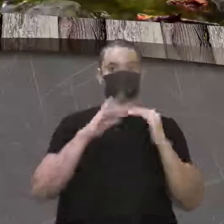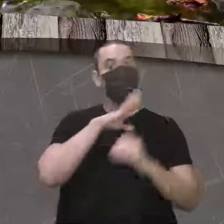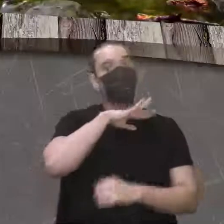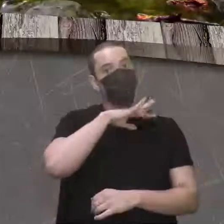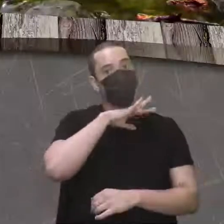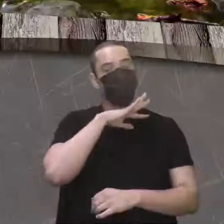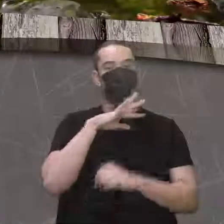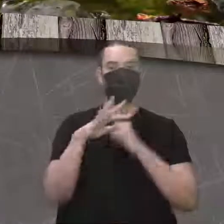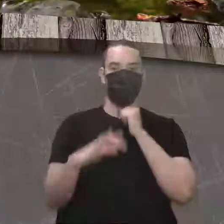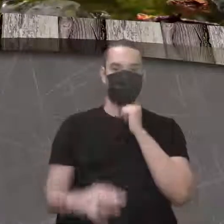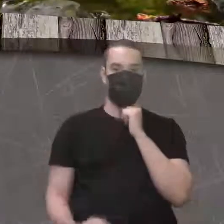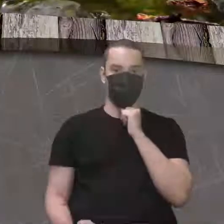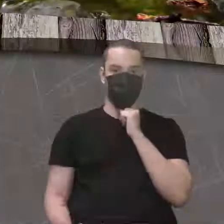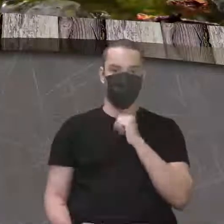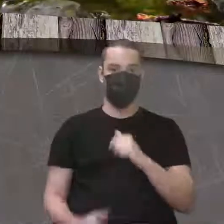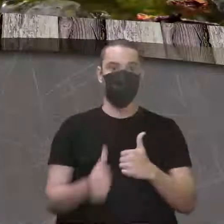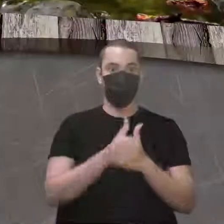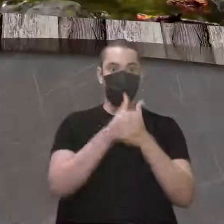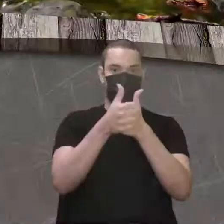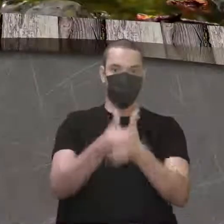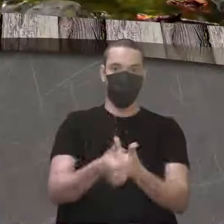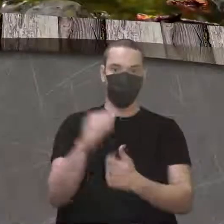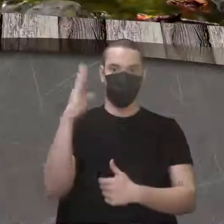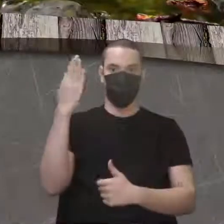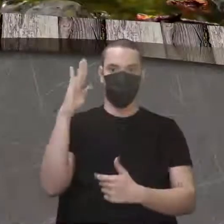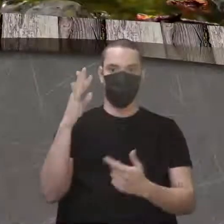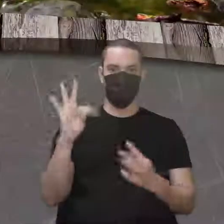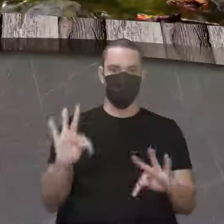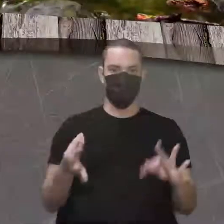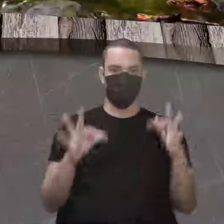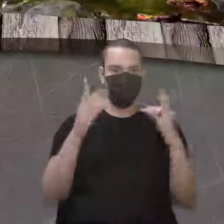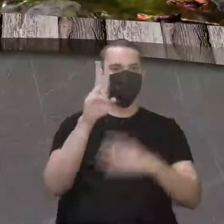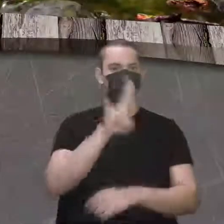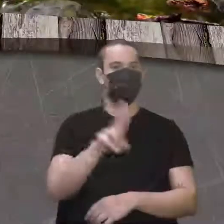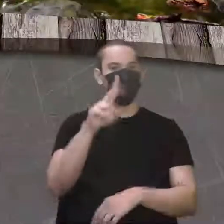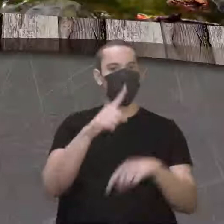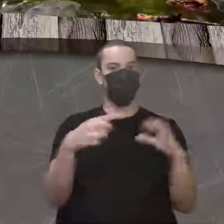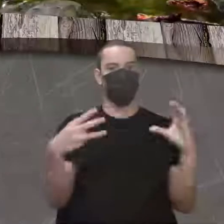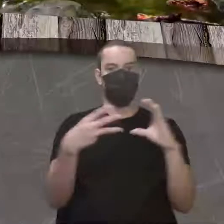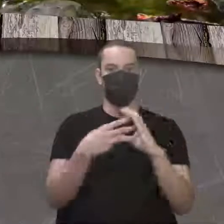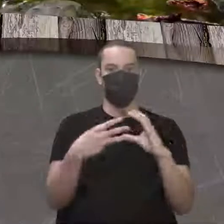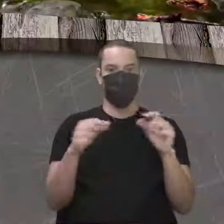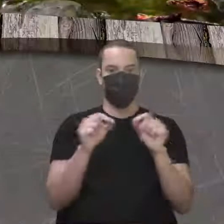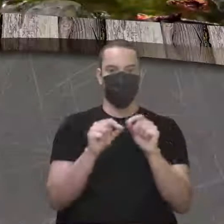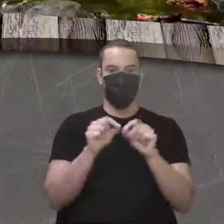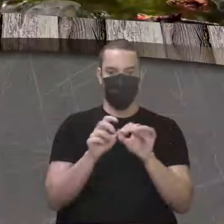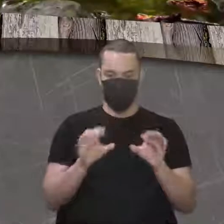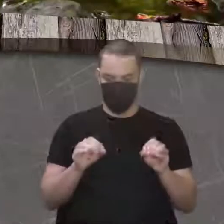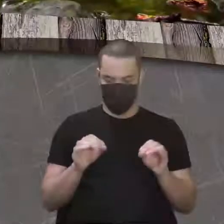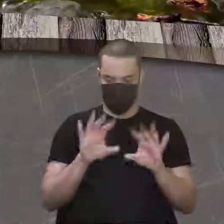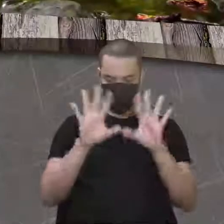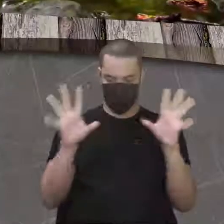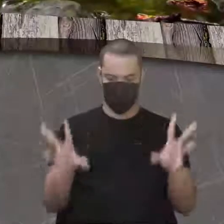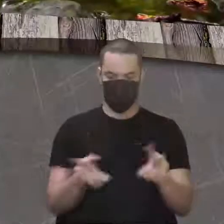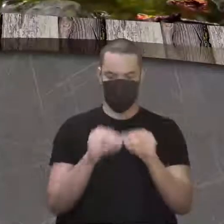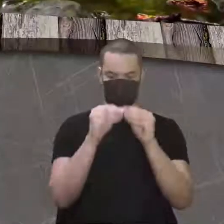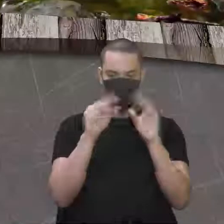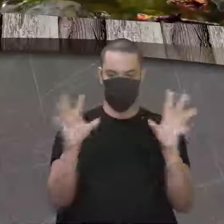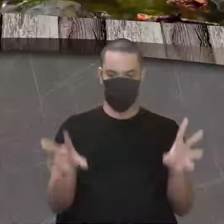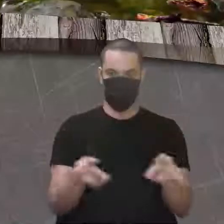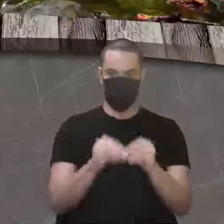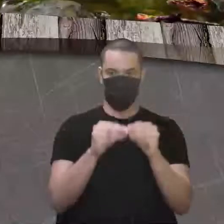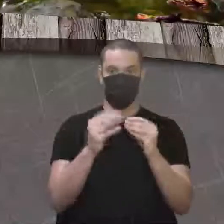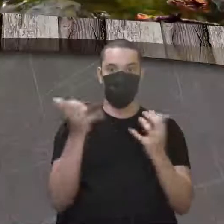ruim. Segundo a biotecnologia, eles utilizam as bactérias para sintetizar. Eles pegam essas